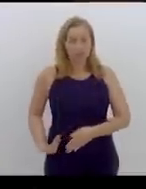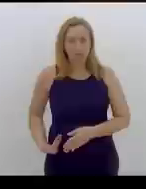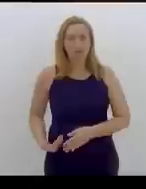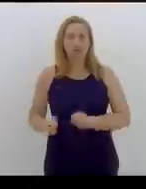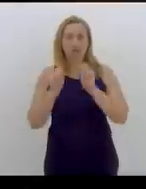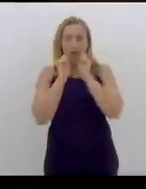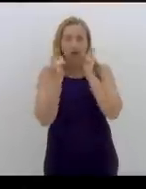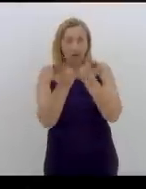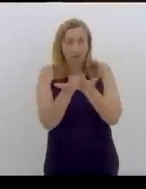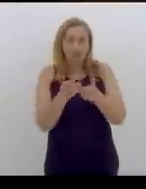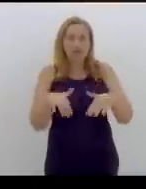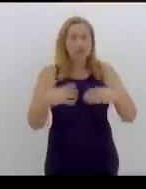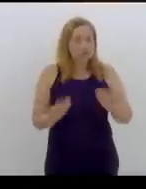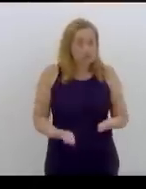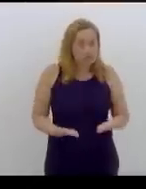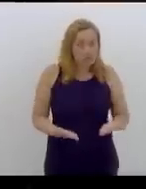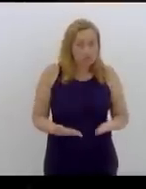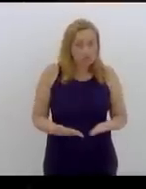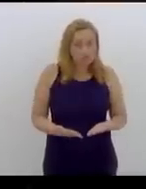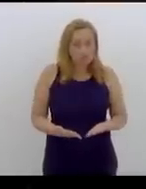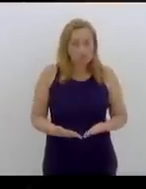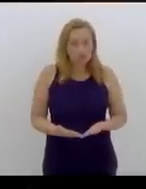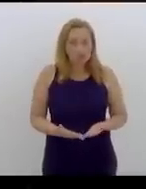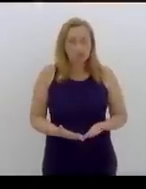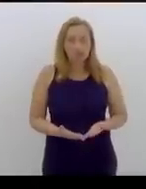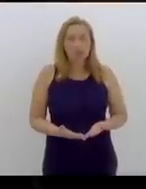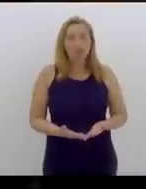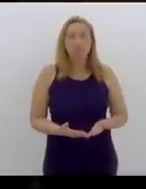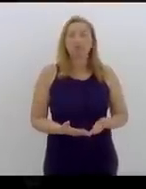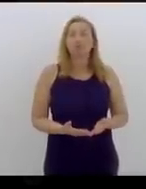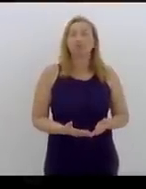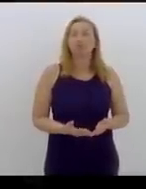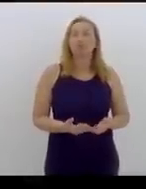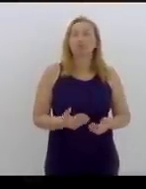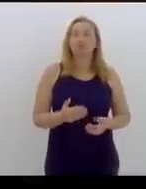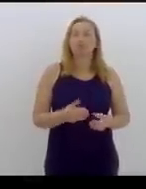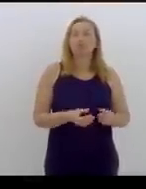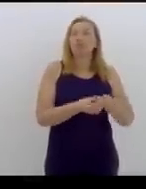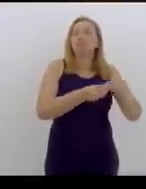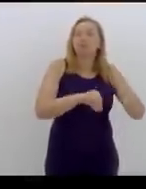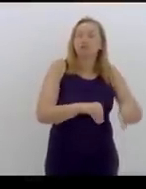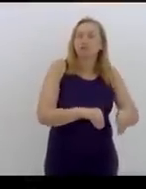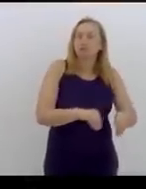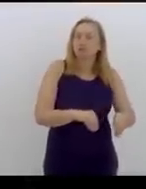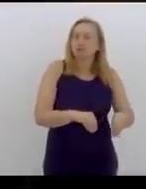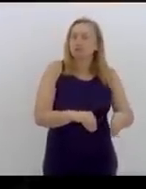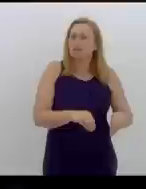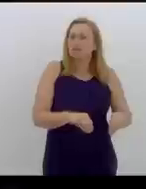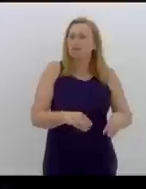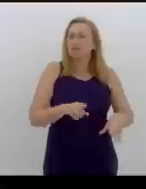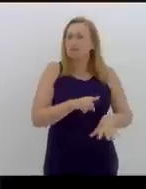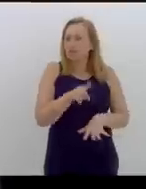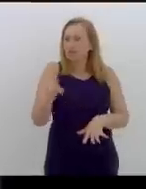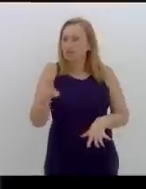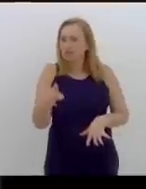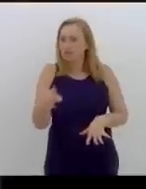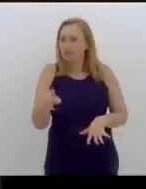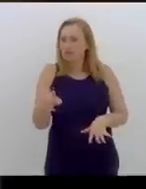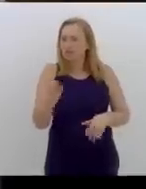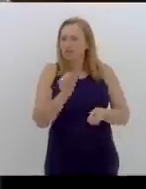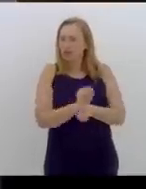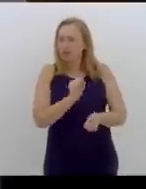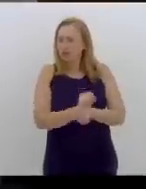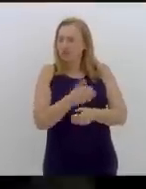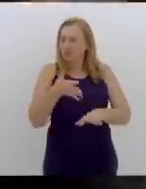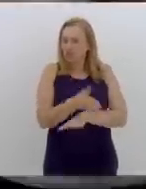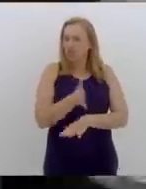elege então a granada vai ser colocada no bolso de vocês como é que desarmamento chegar ou vai ser proativo já